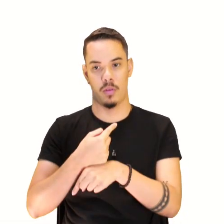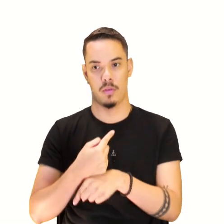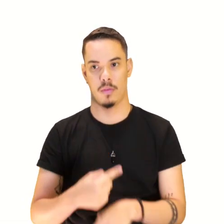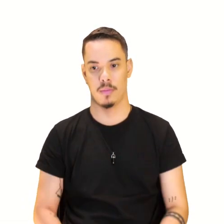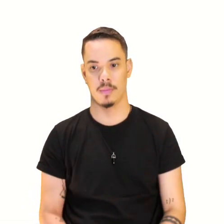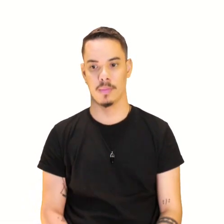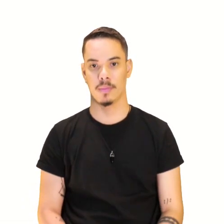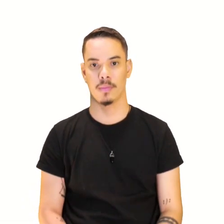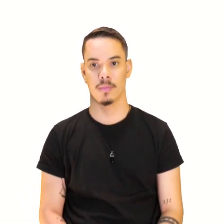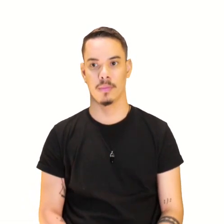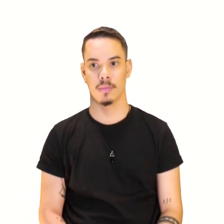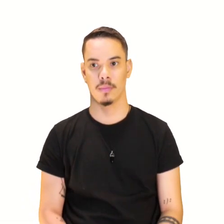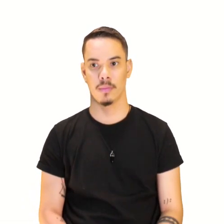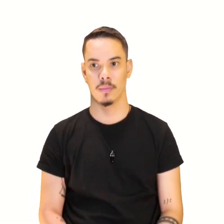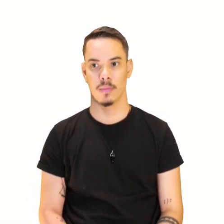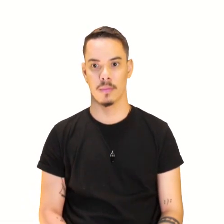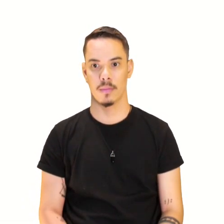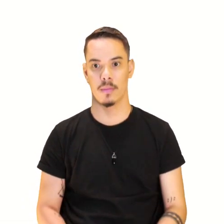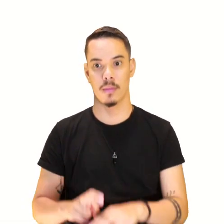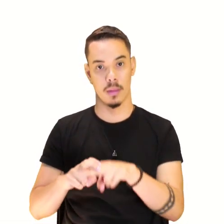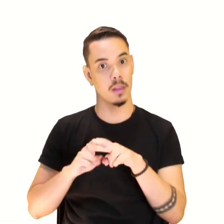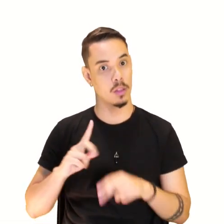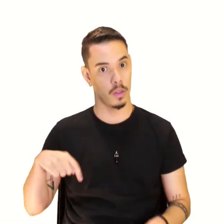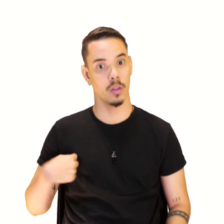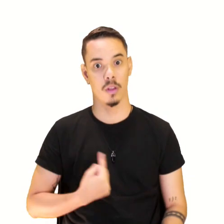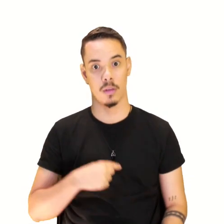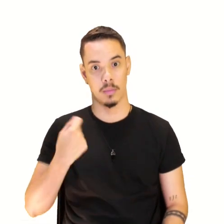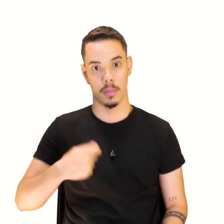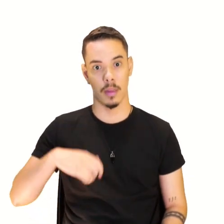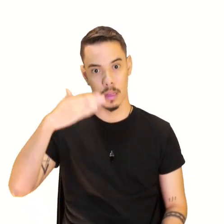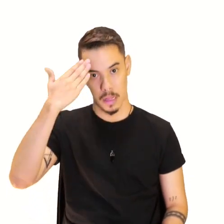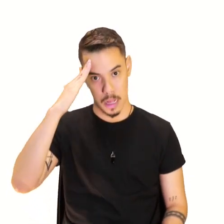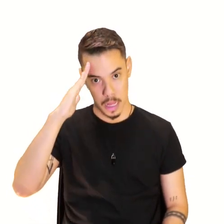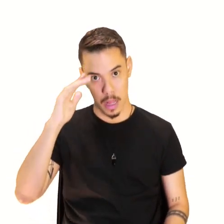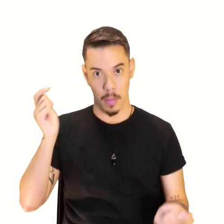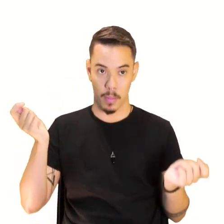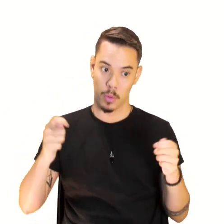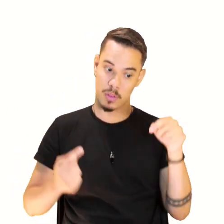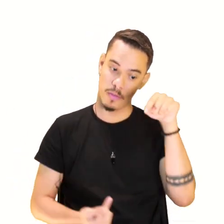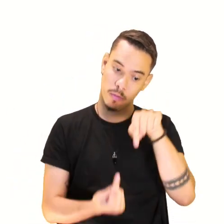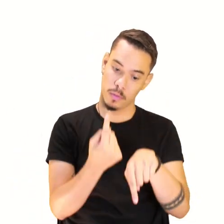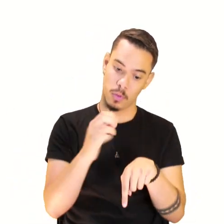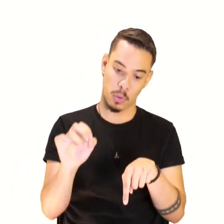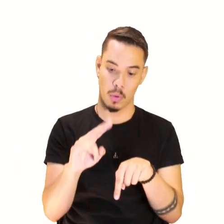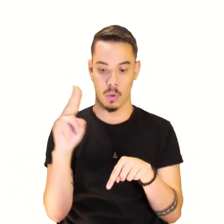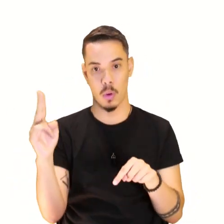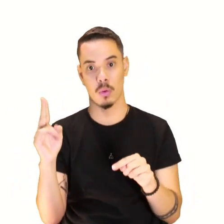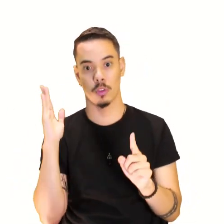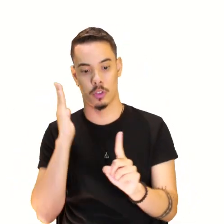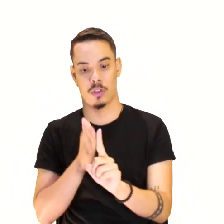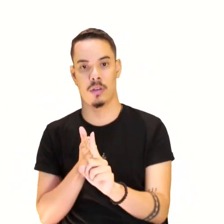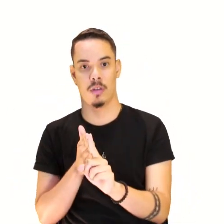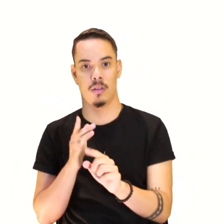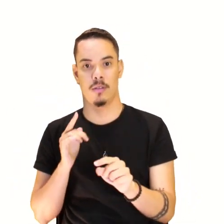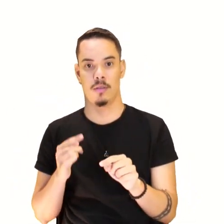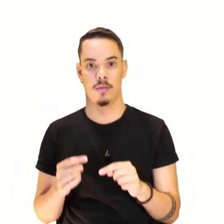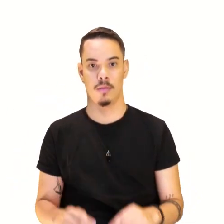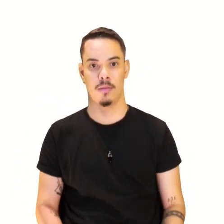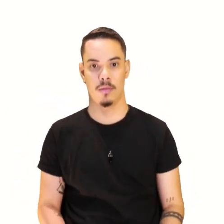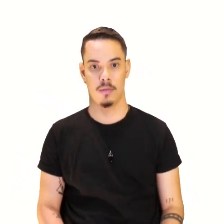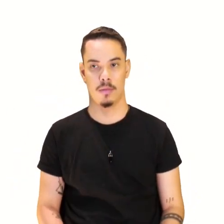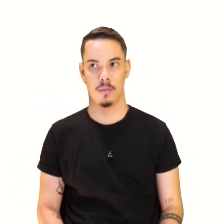direto Beleza então é isso que a gente tem que ter essa discernimento aí de quando investe quando não investe né Vamos lá vamos fazer o cálculo agora